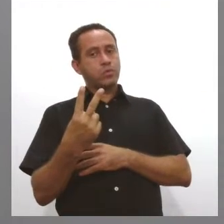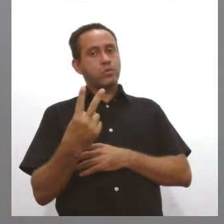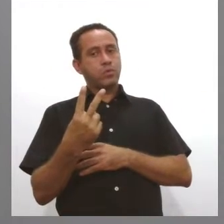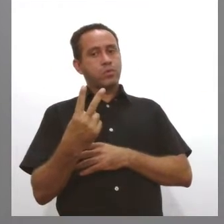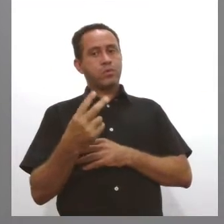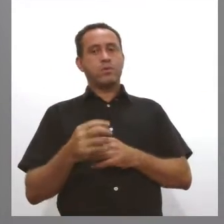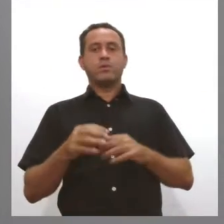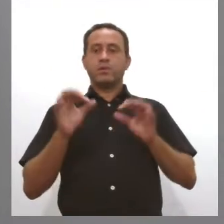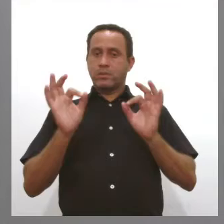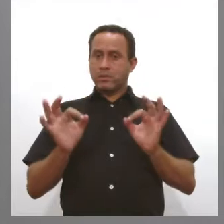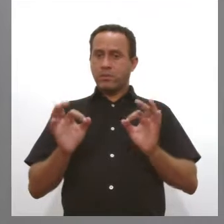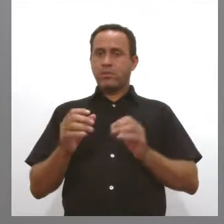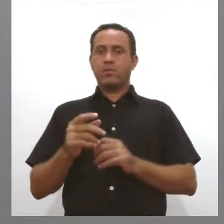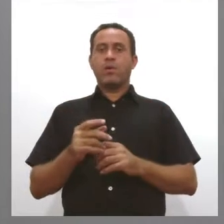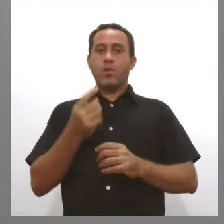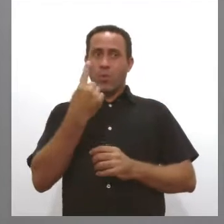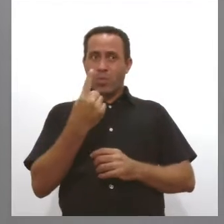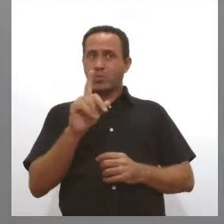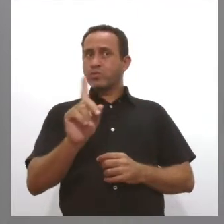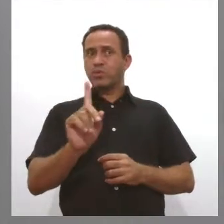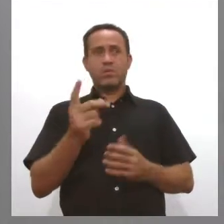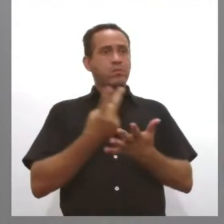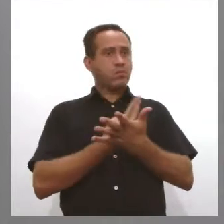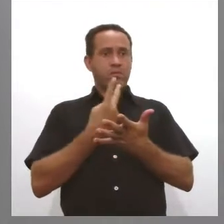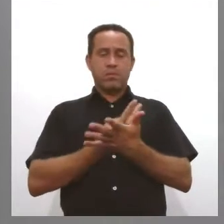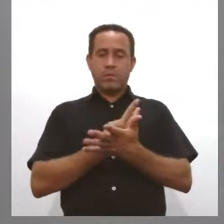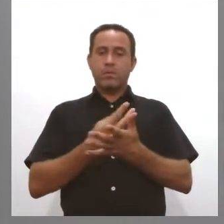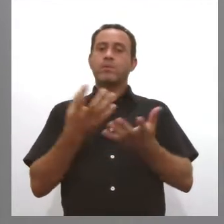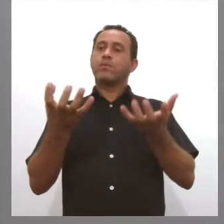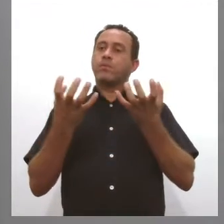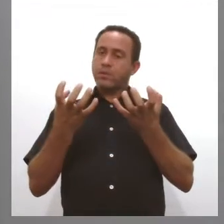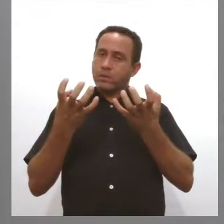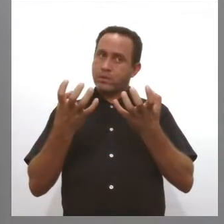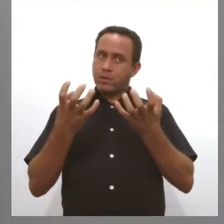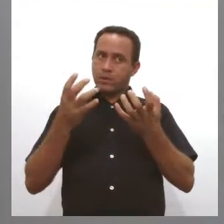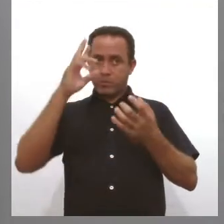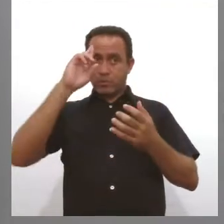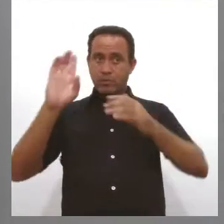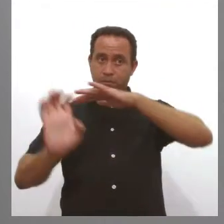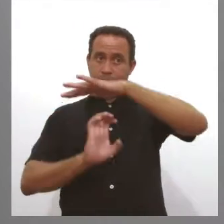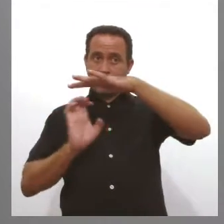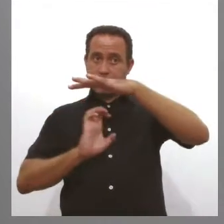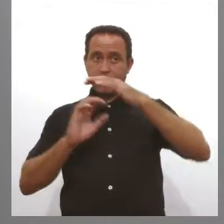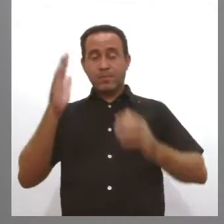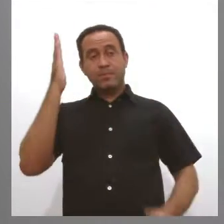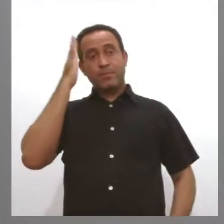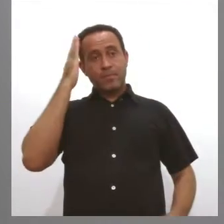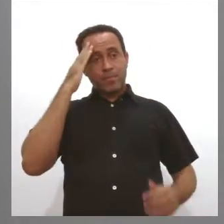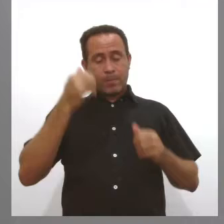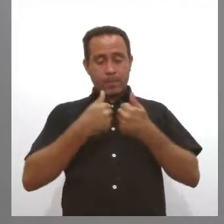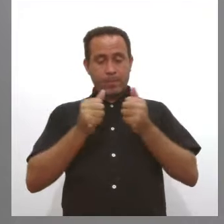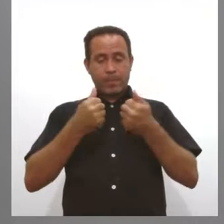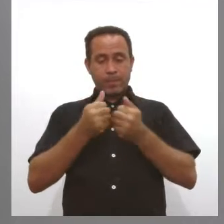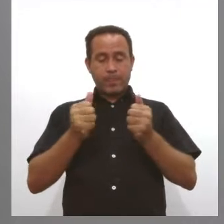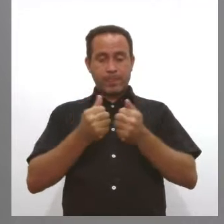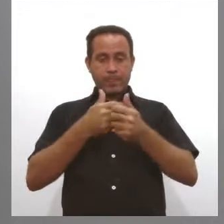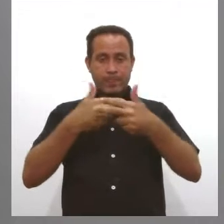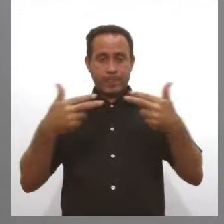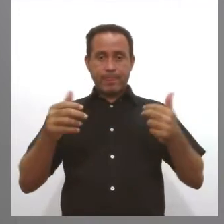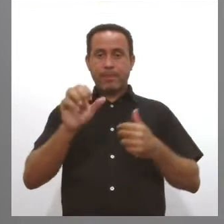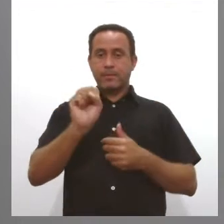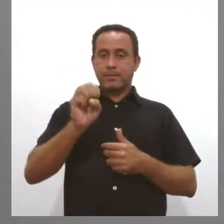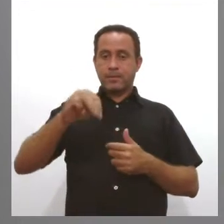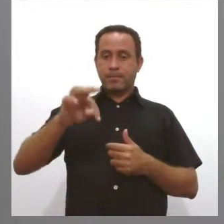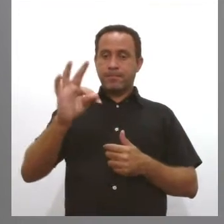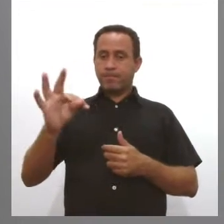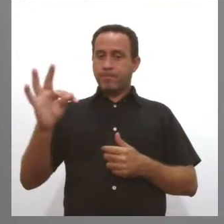árduas. Então, nós queremos a compreensão dos proprietários das empresas de ônibus, da SMTT, através do prefeito municipal